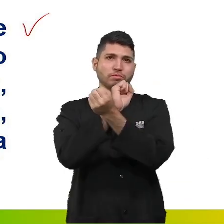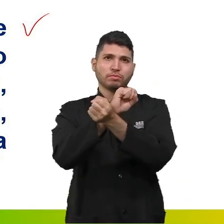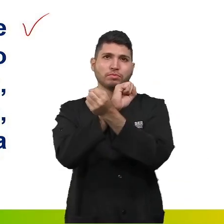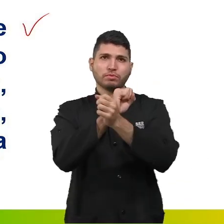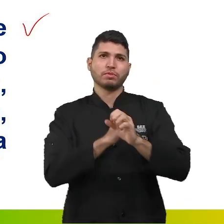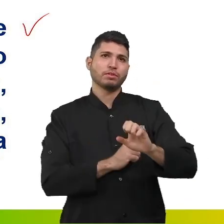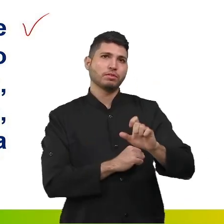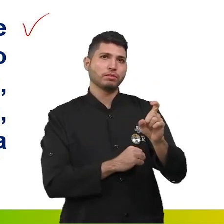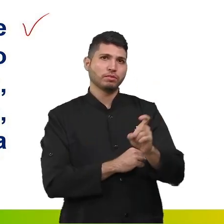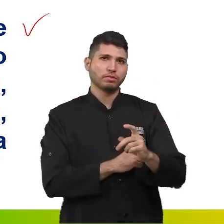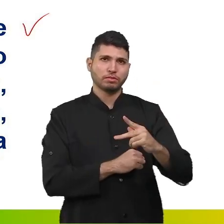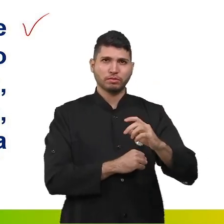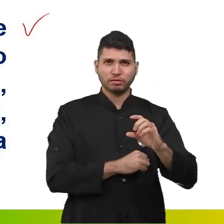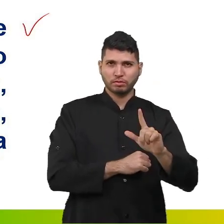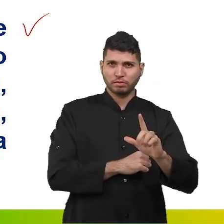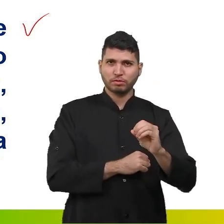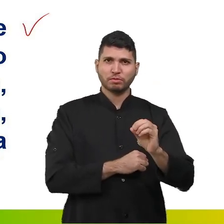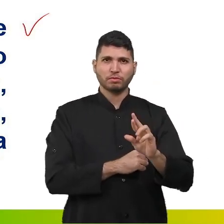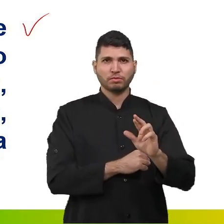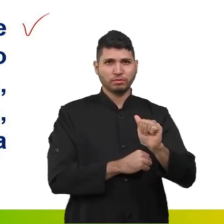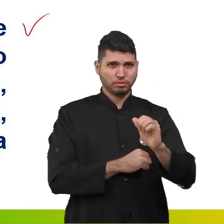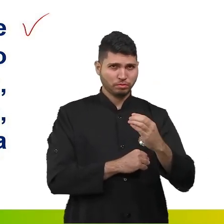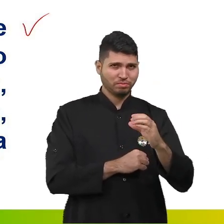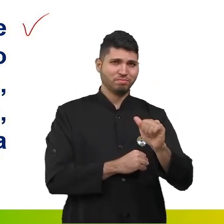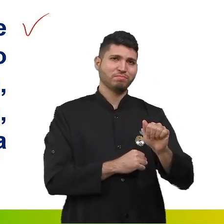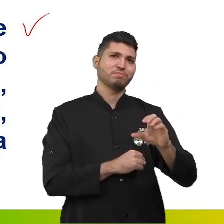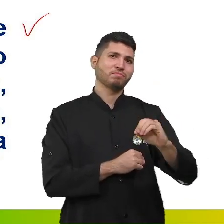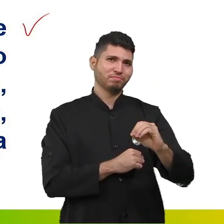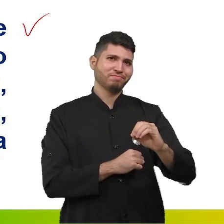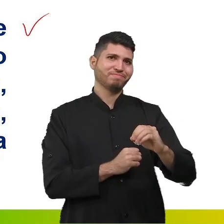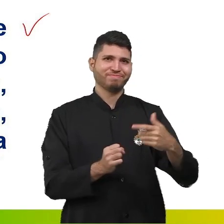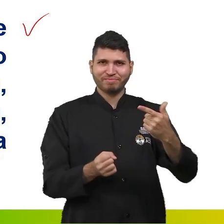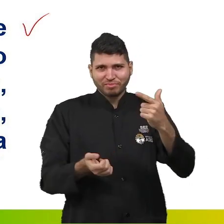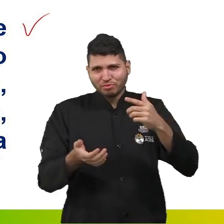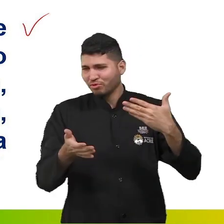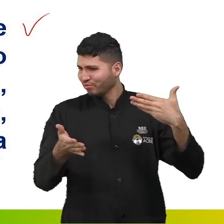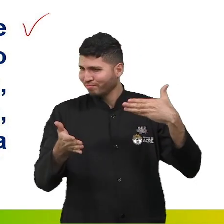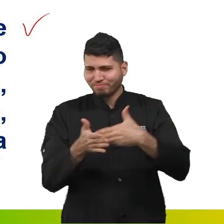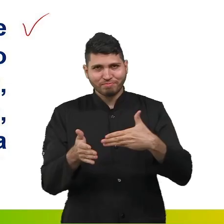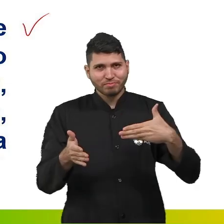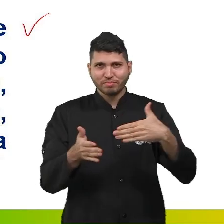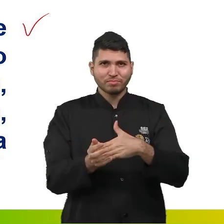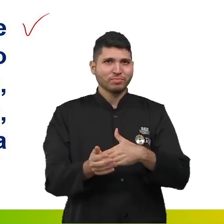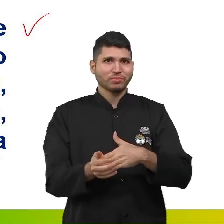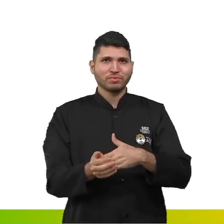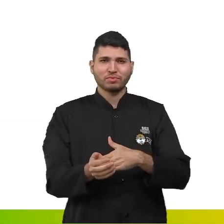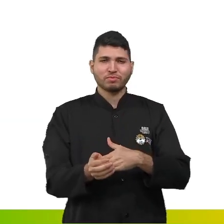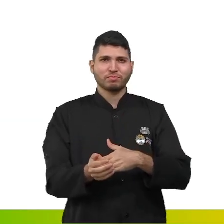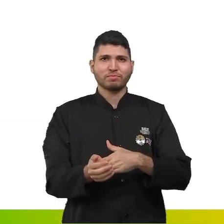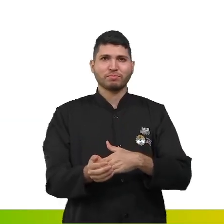exploração ilimitada, esse tratamento como mercadoria, como objeto de trabalho.